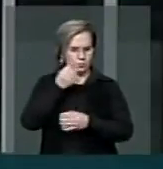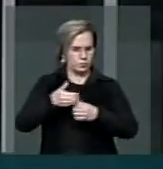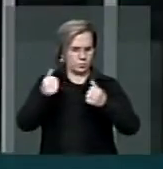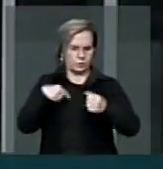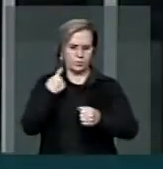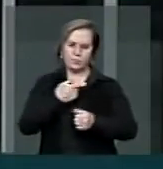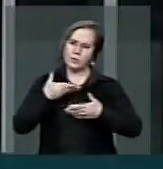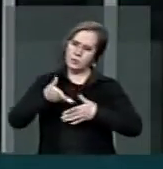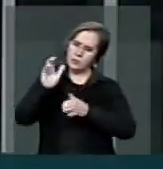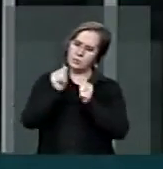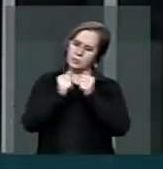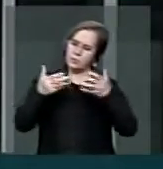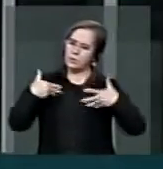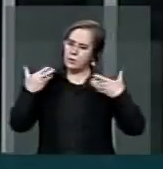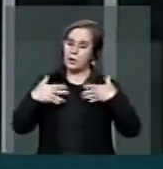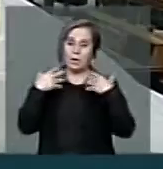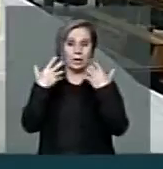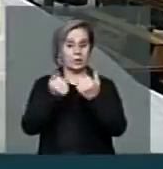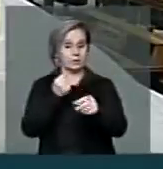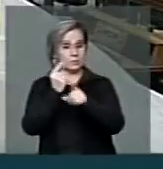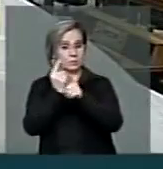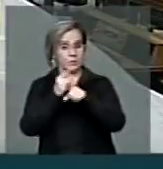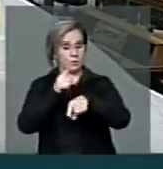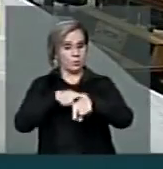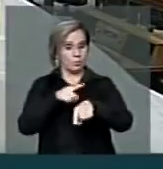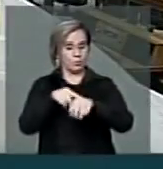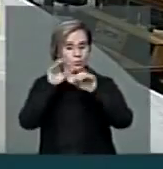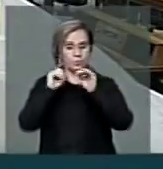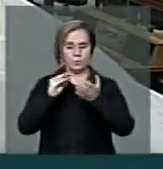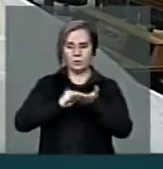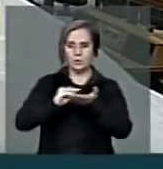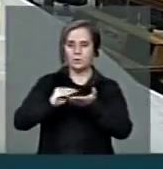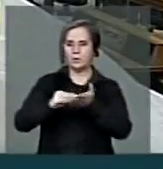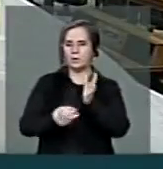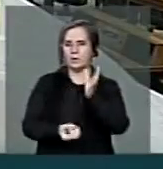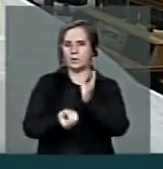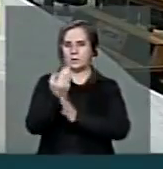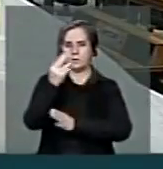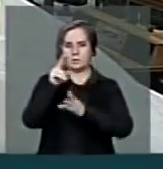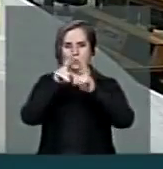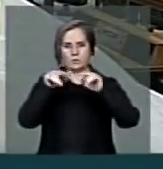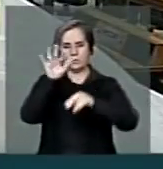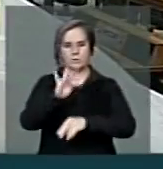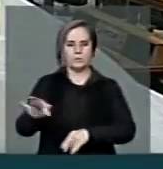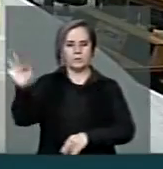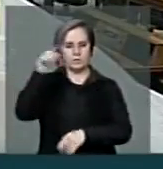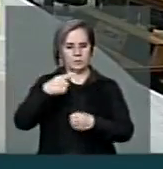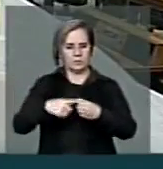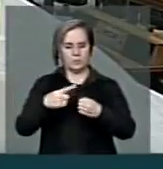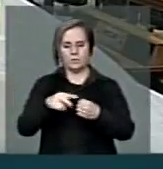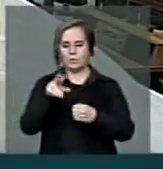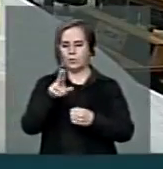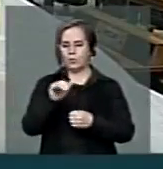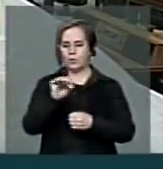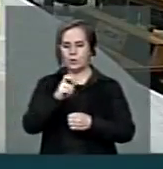lá, acolhendo esse grande momento, que é o calendário da instalação da Universidade Federal na cidade de Oeiras. Muito obrigado.